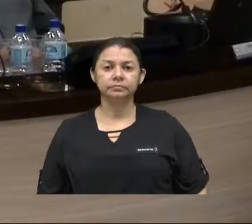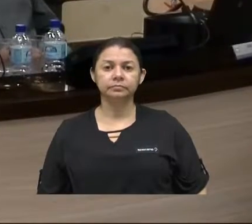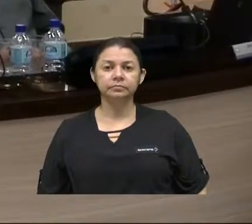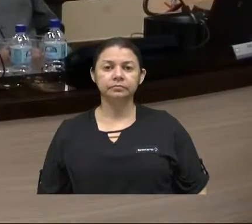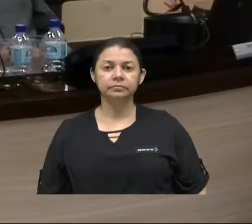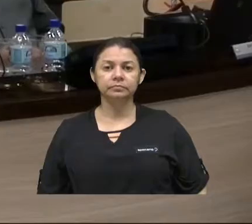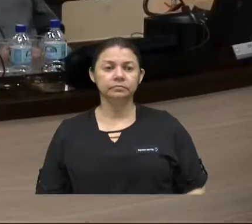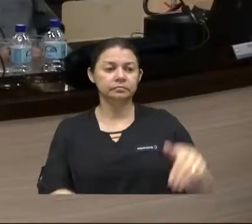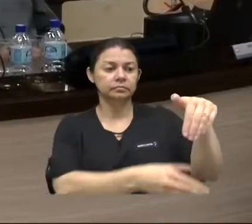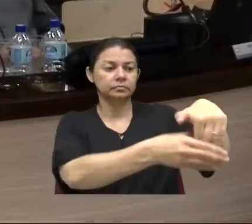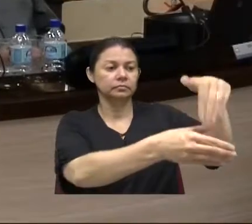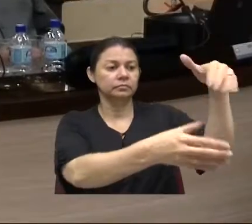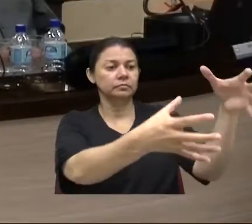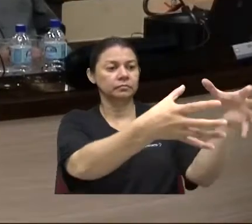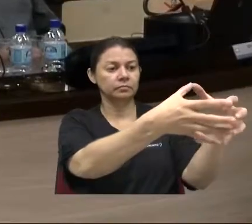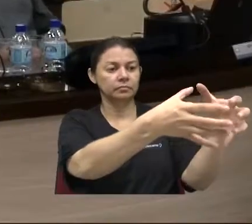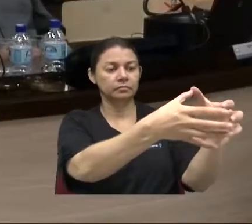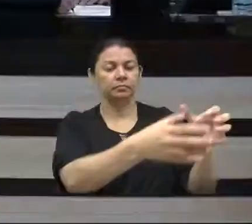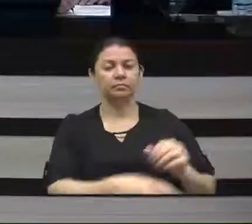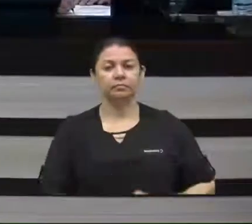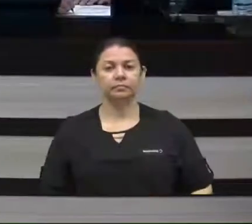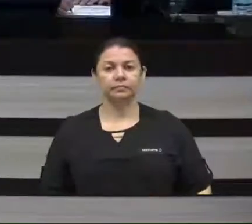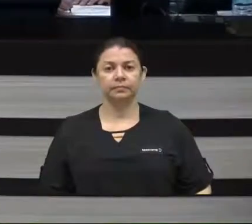Sidney Pascotto.